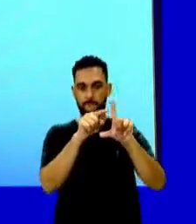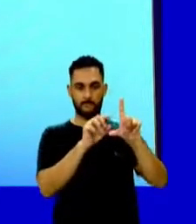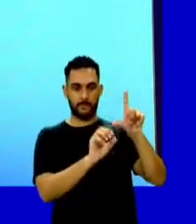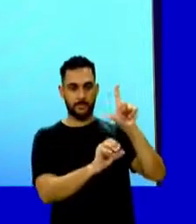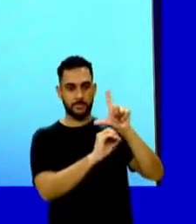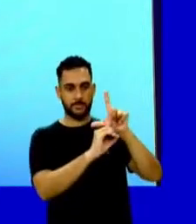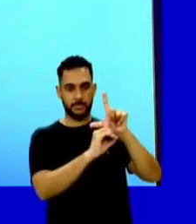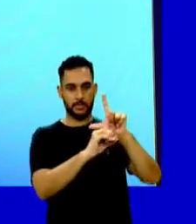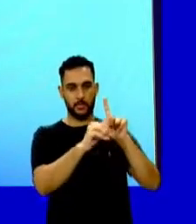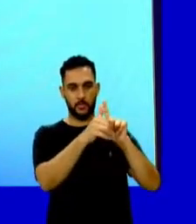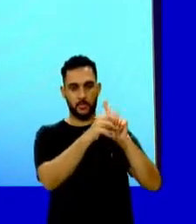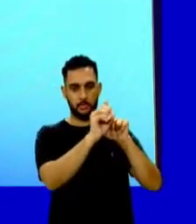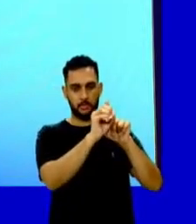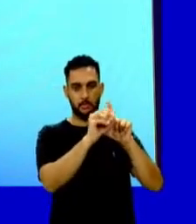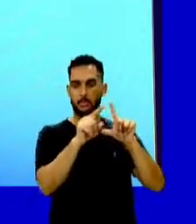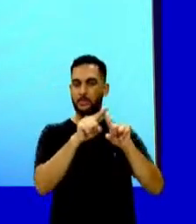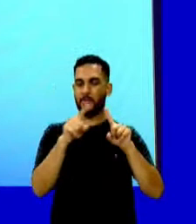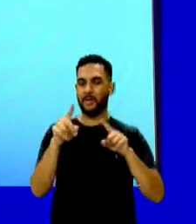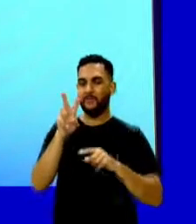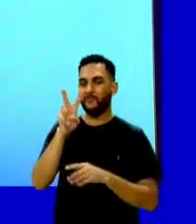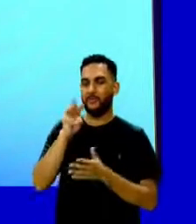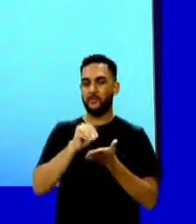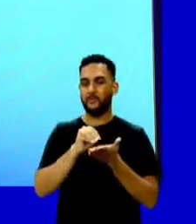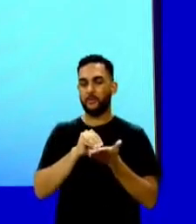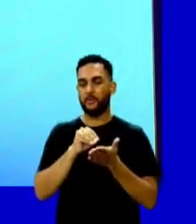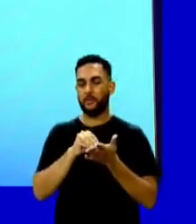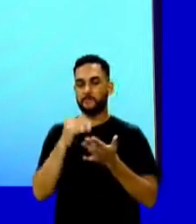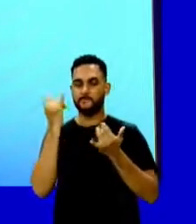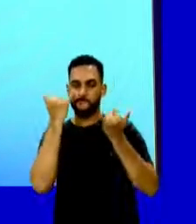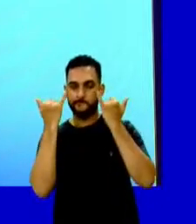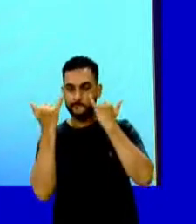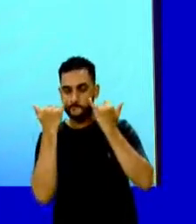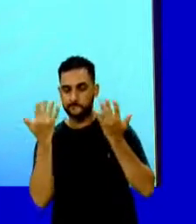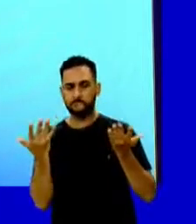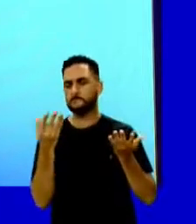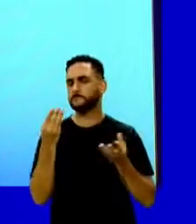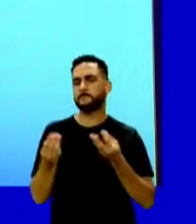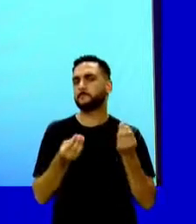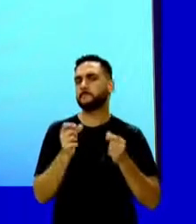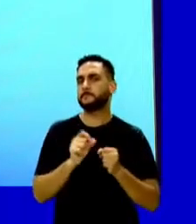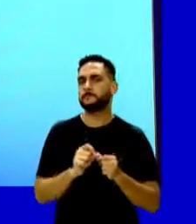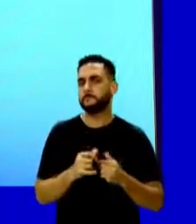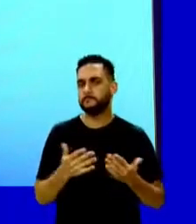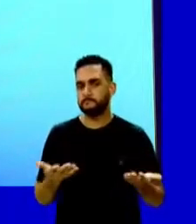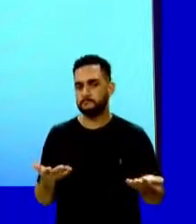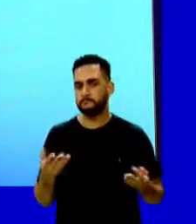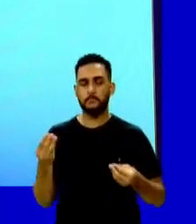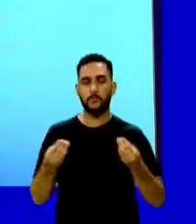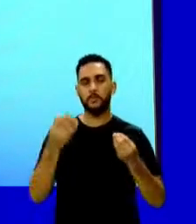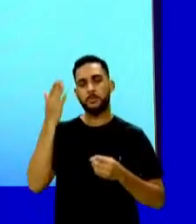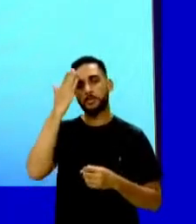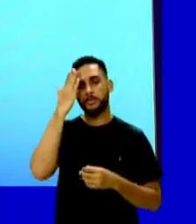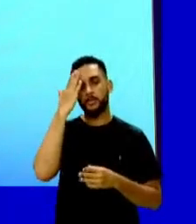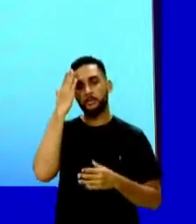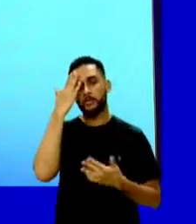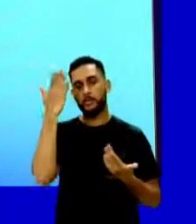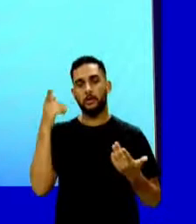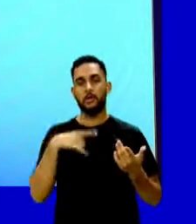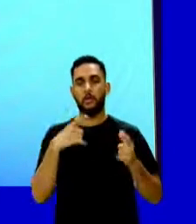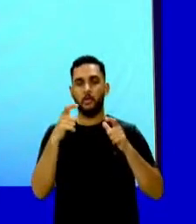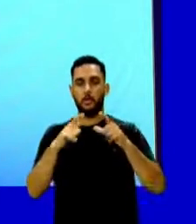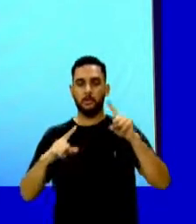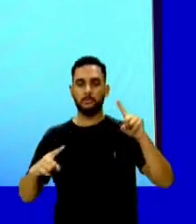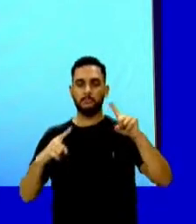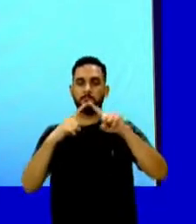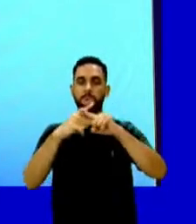uh mas não temos informações sobre a reta ver né então agora a gente precisa fazer o quê como que a gente vai abordar isso como que a gente vai determinar esse ponto de